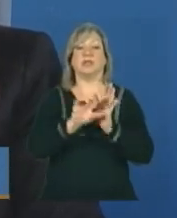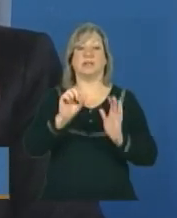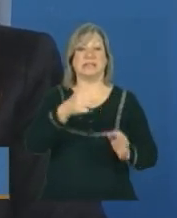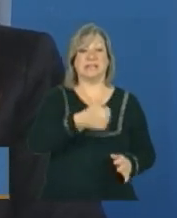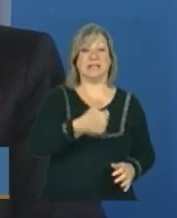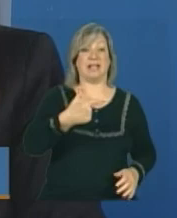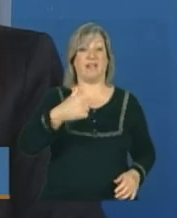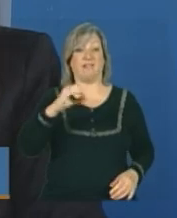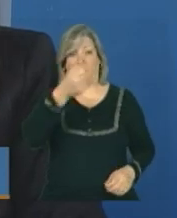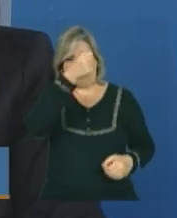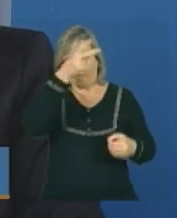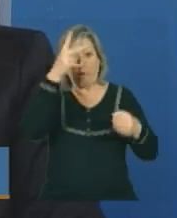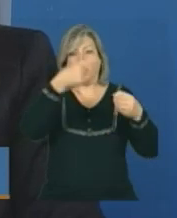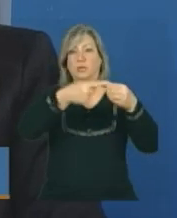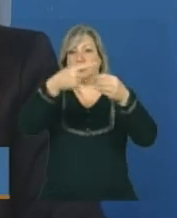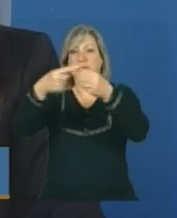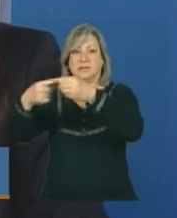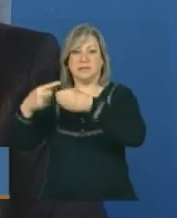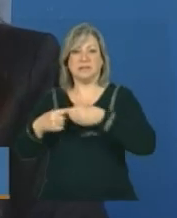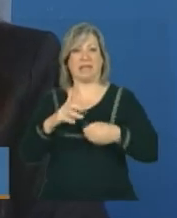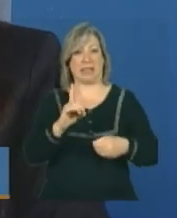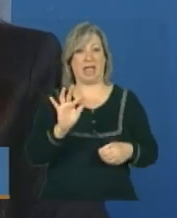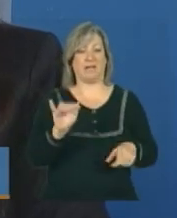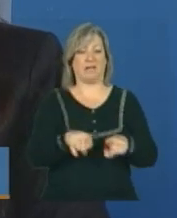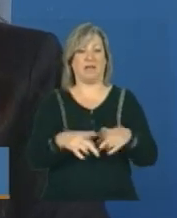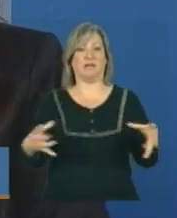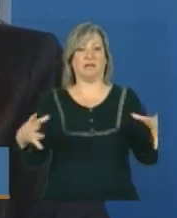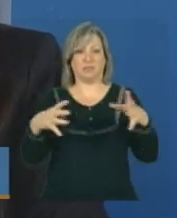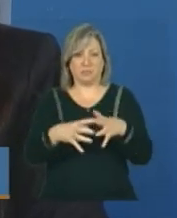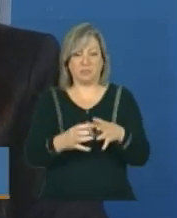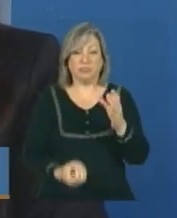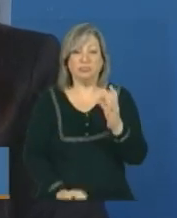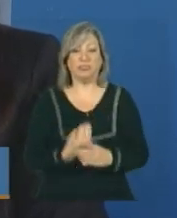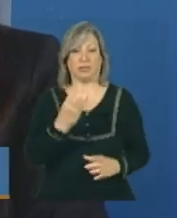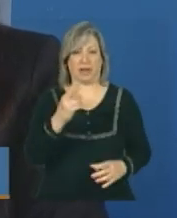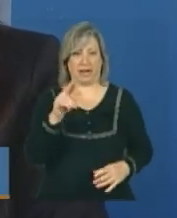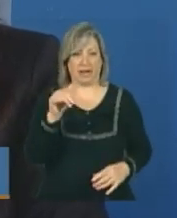120 municípios IDF, no caso da implantação do CRAS,